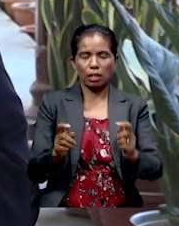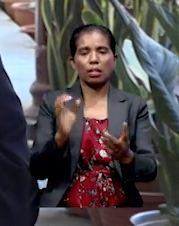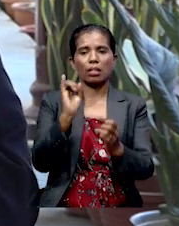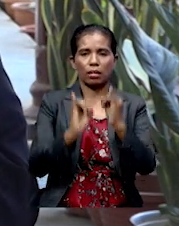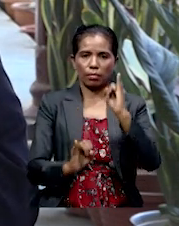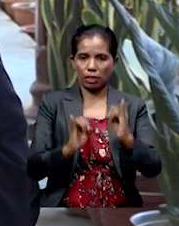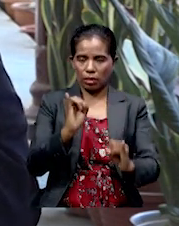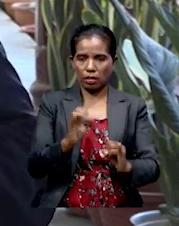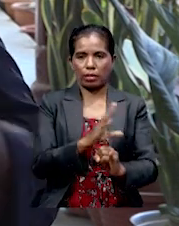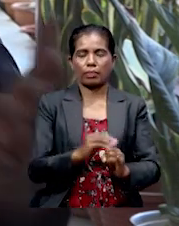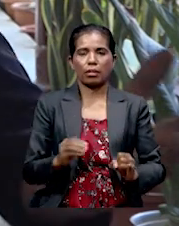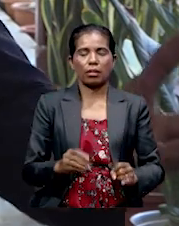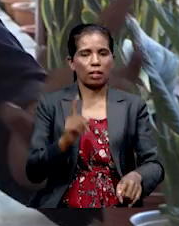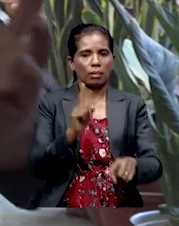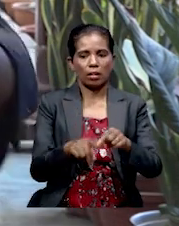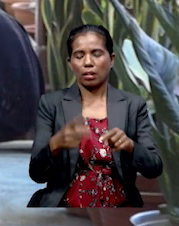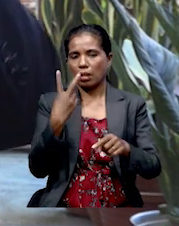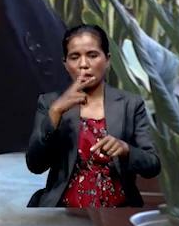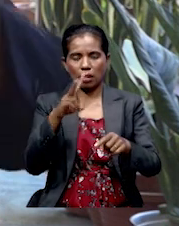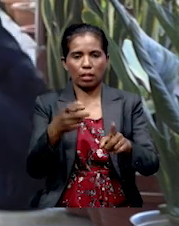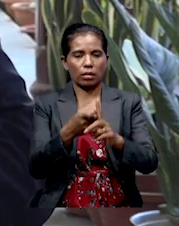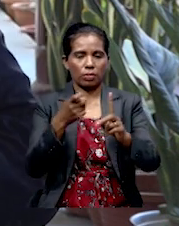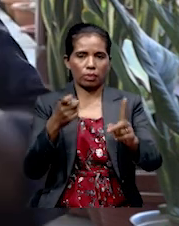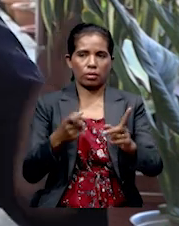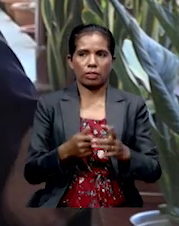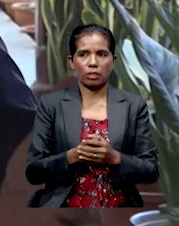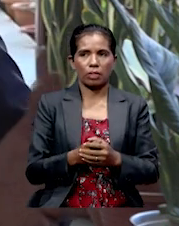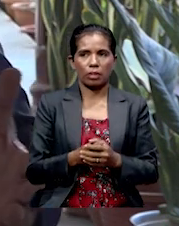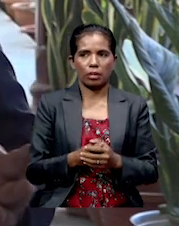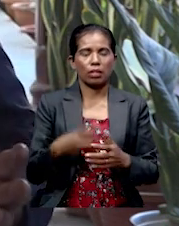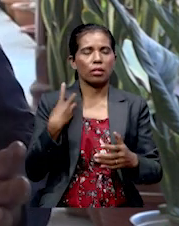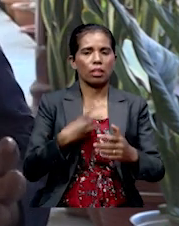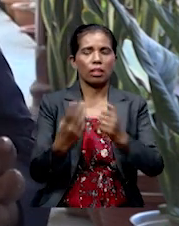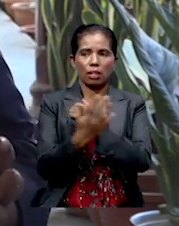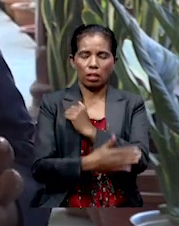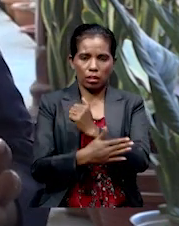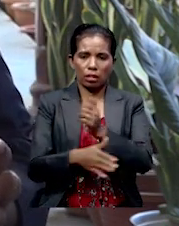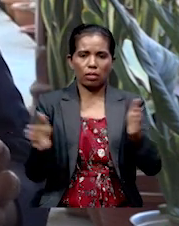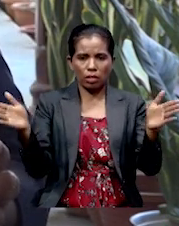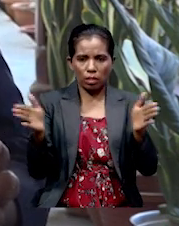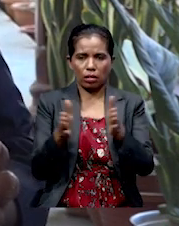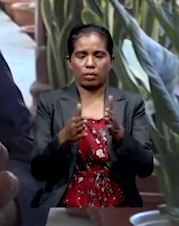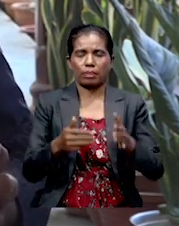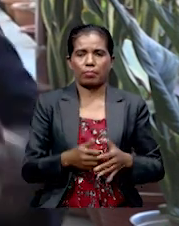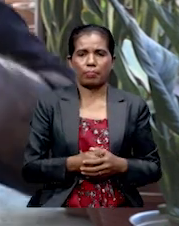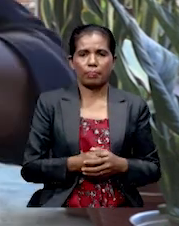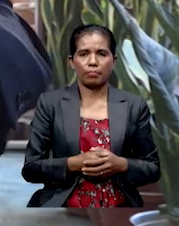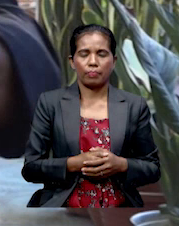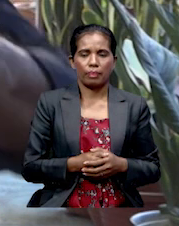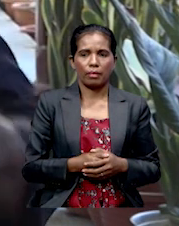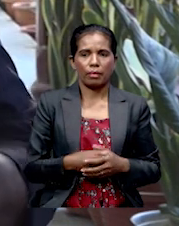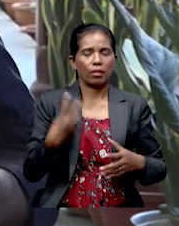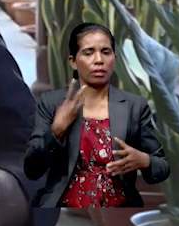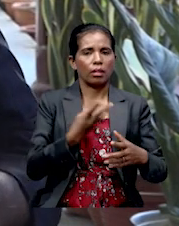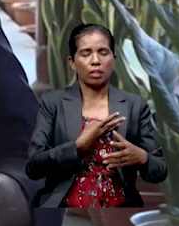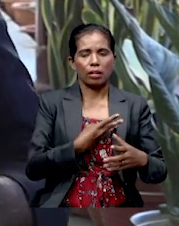imparcial. La velha reta intervenção você Itu ni rai Timor ni keluar uang helade. Rai kira Timor